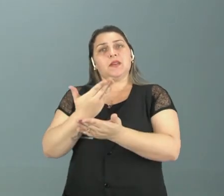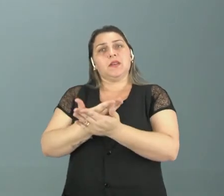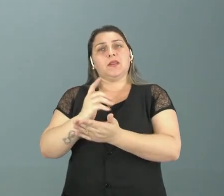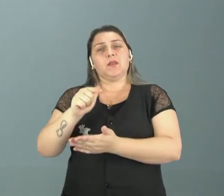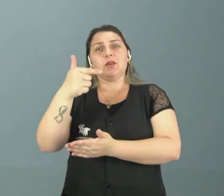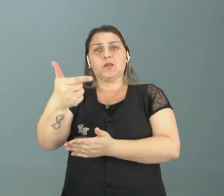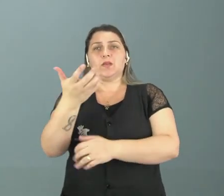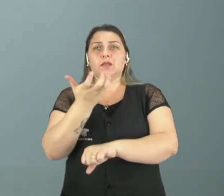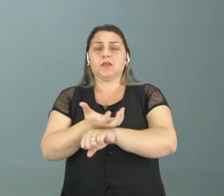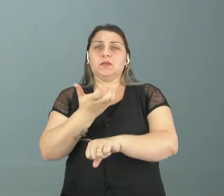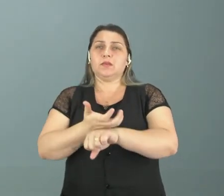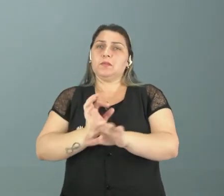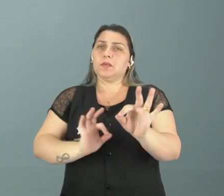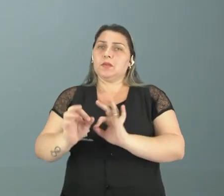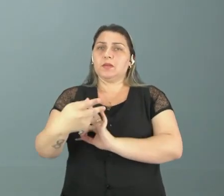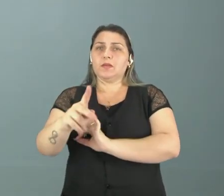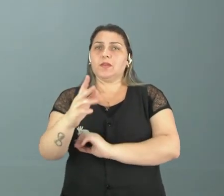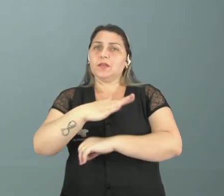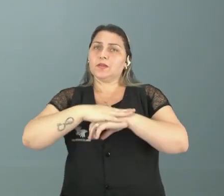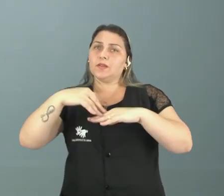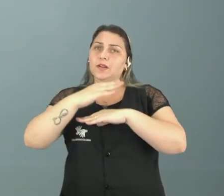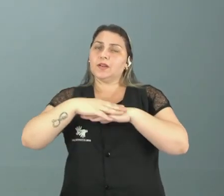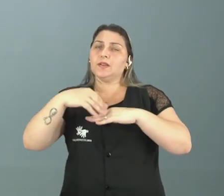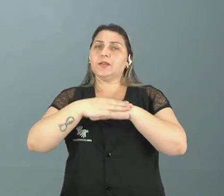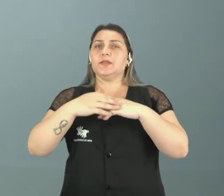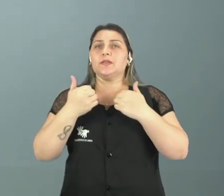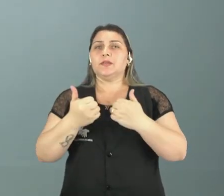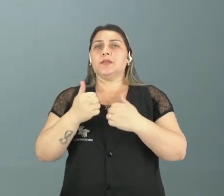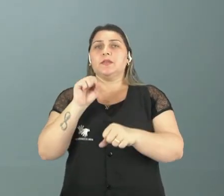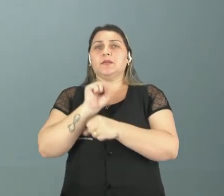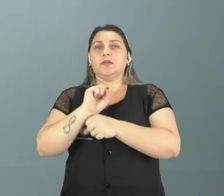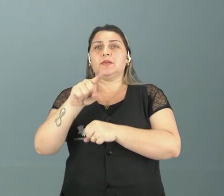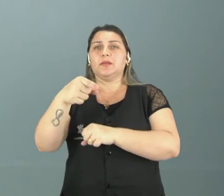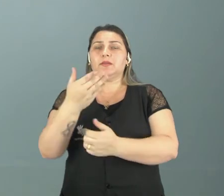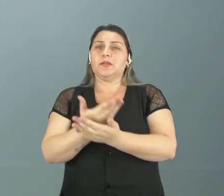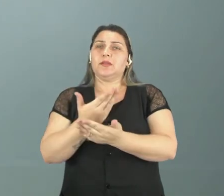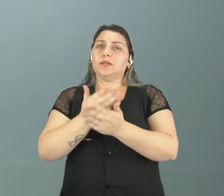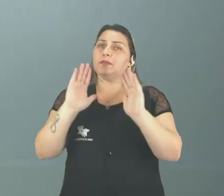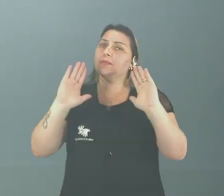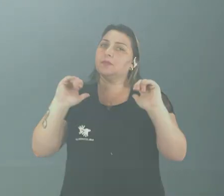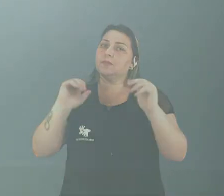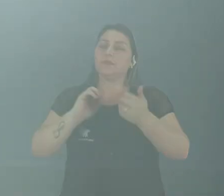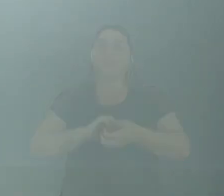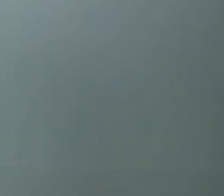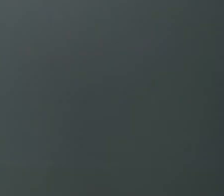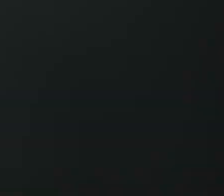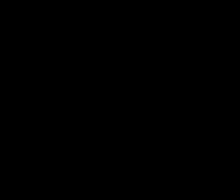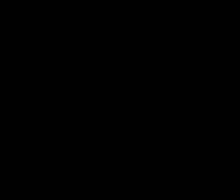e muitas outras que a gente tem preparado para vocês com carinho, tá bom? Já aguardo na próxima aula. Tchau, tchau!